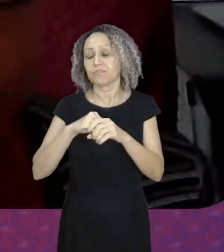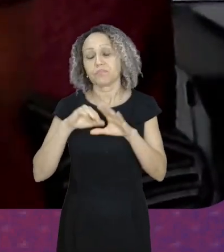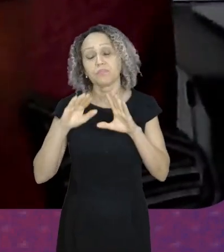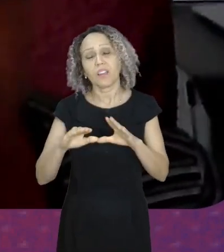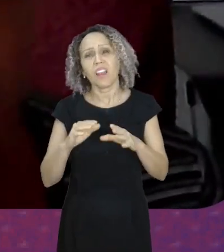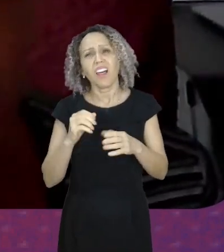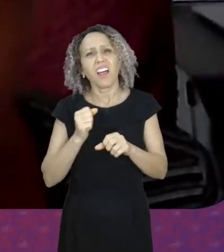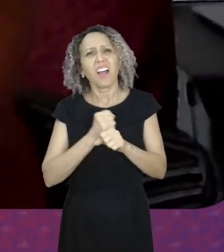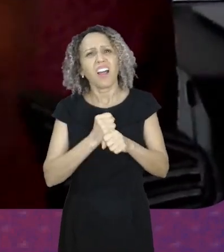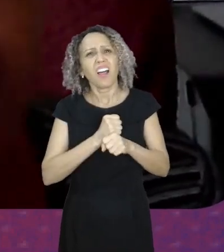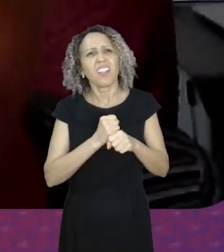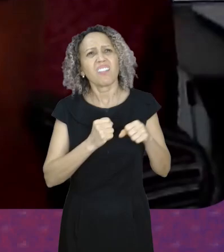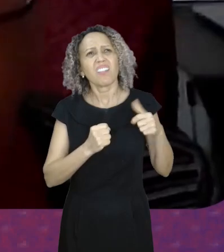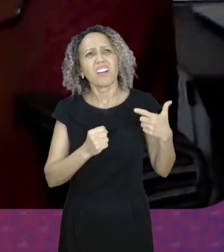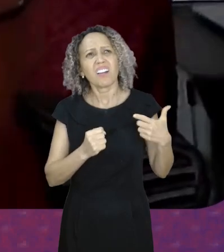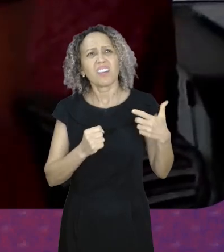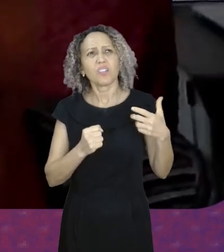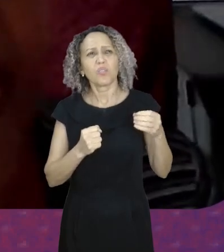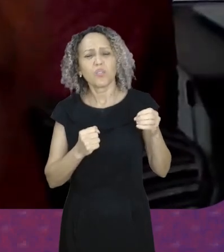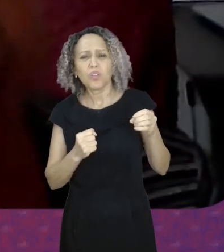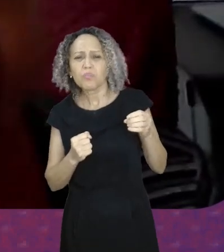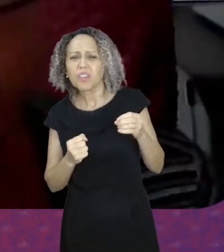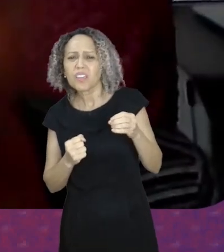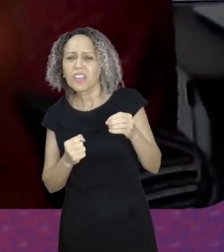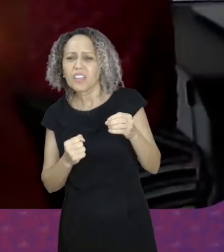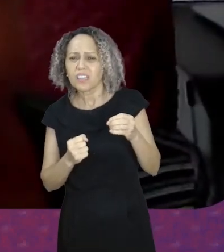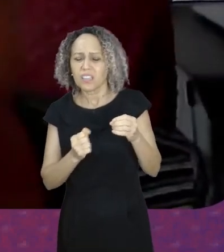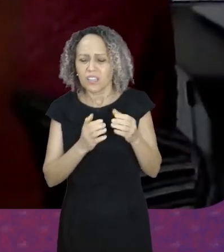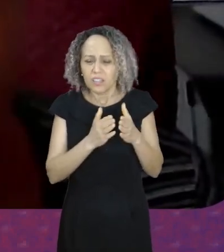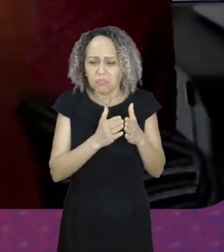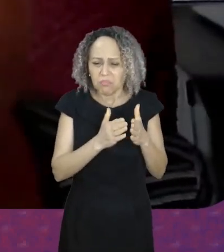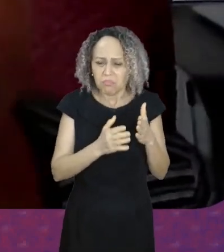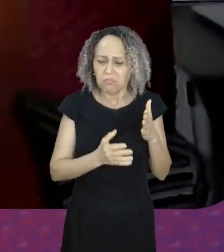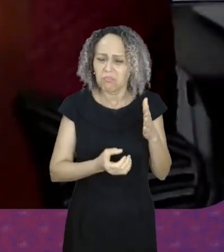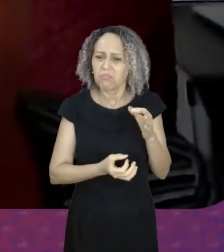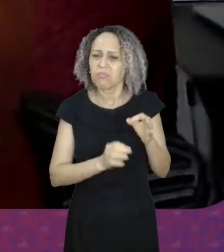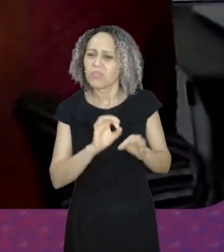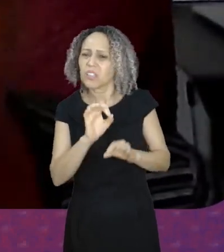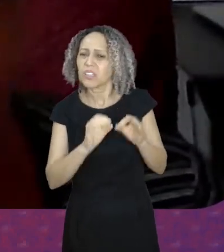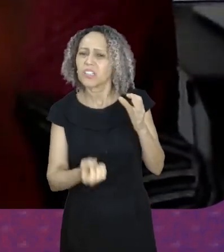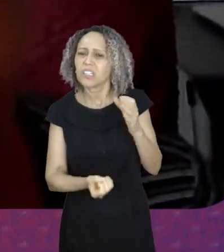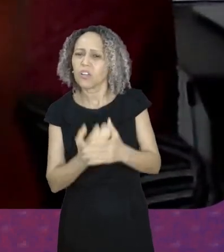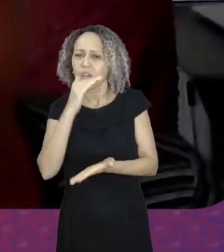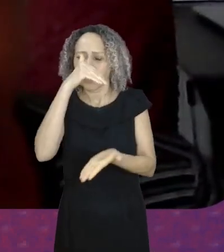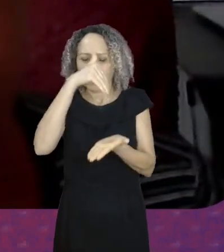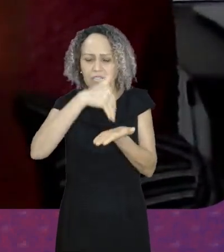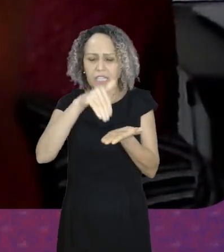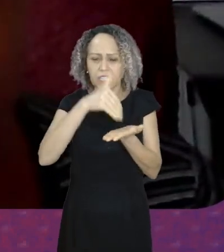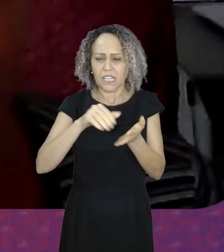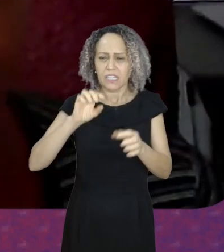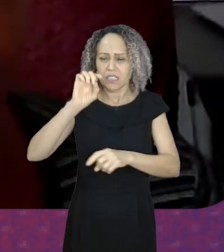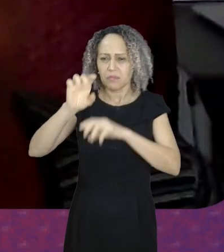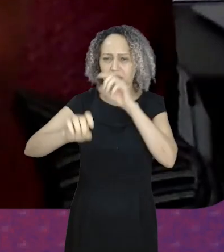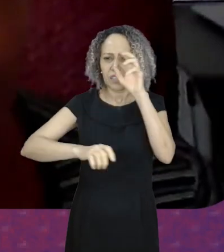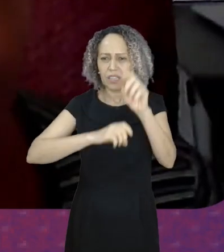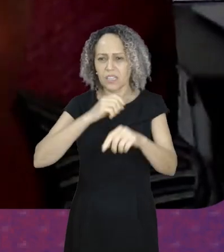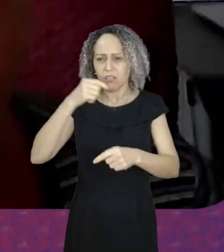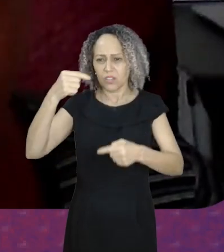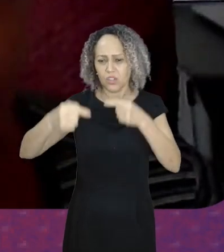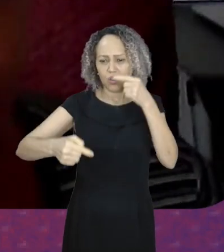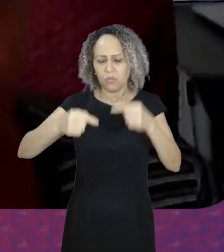2000 houve a construção da CEPIR, da Secretaria Especial de Políticas de Promoção da